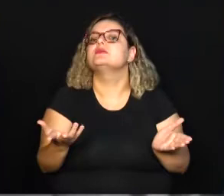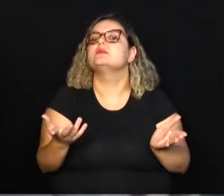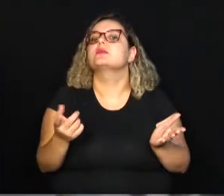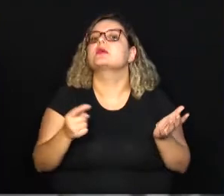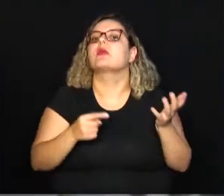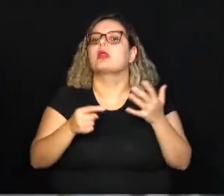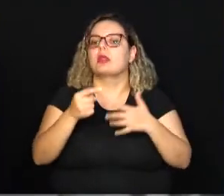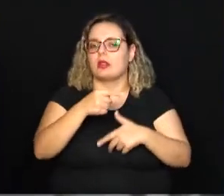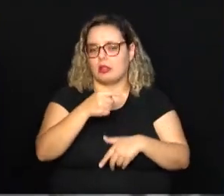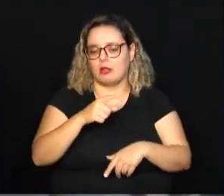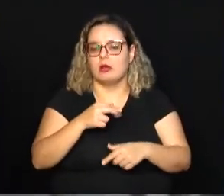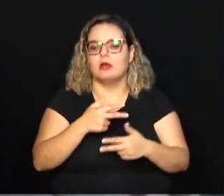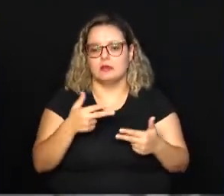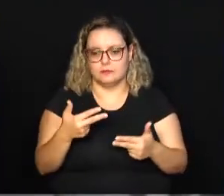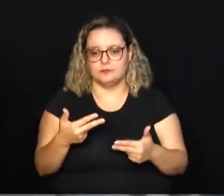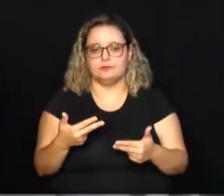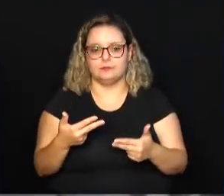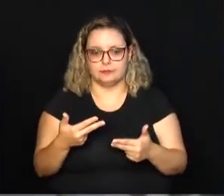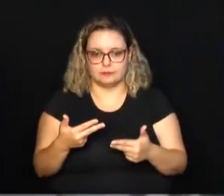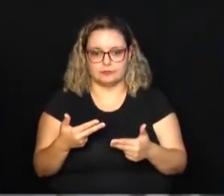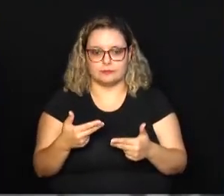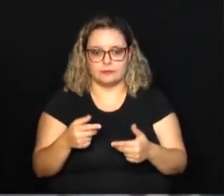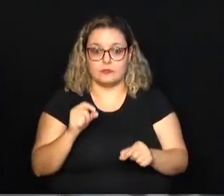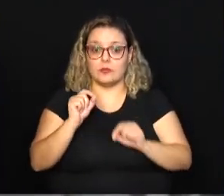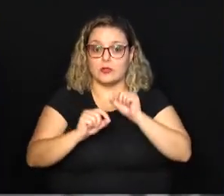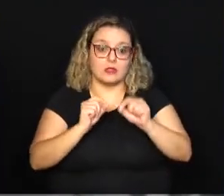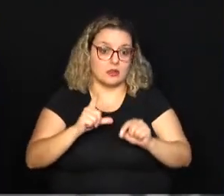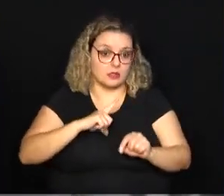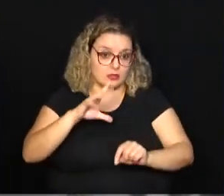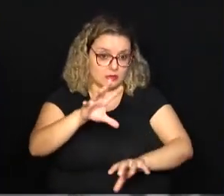país. O que deve estar tendo gente com Covid